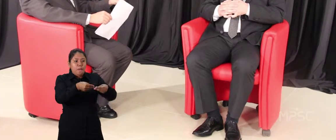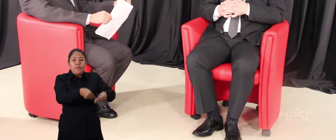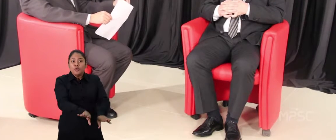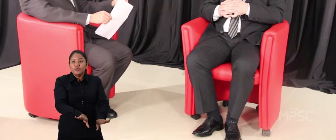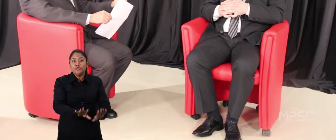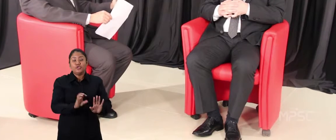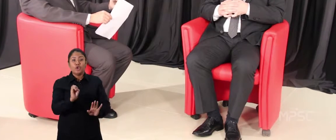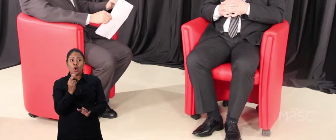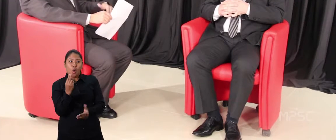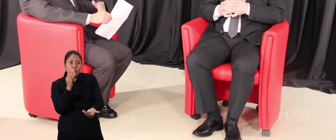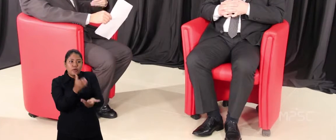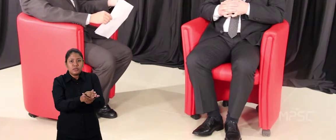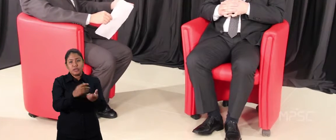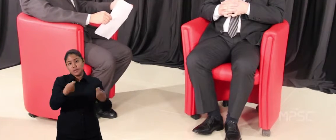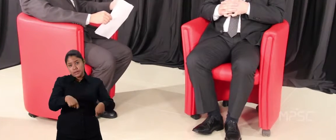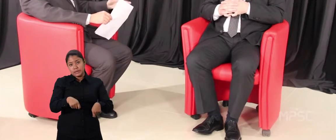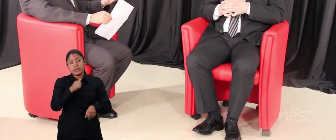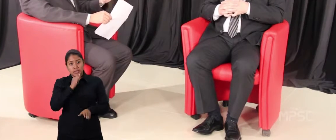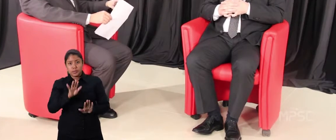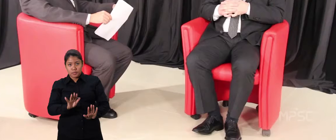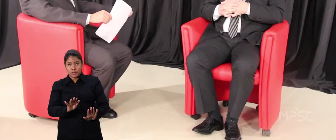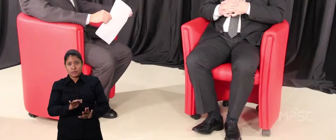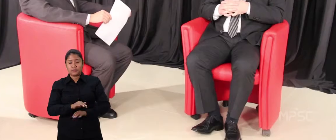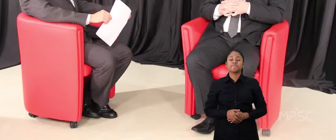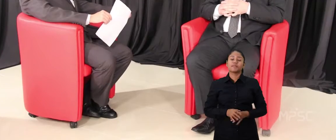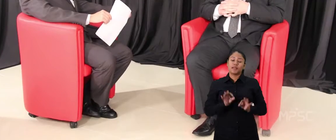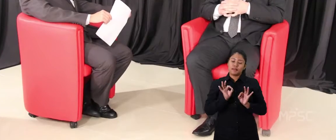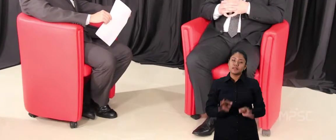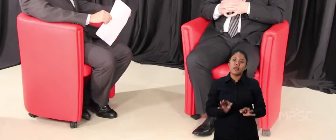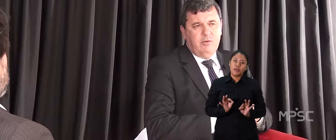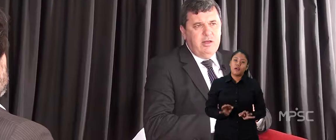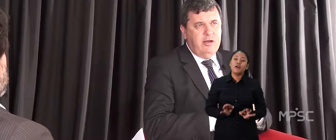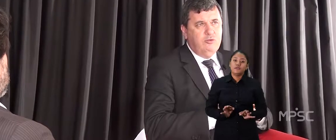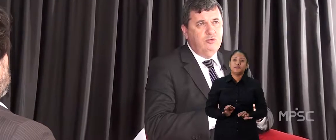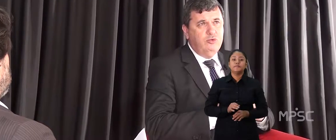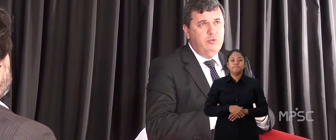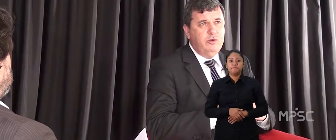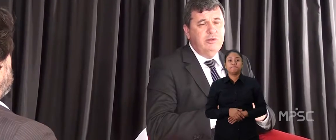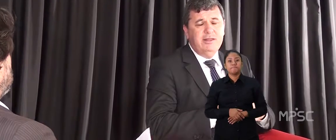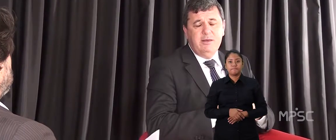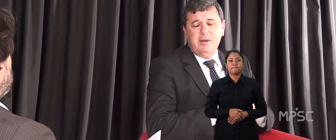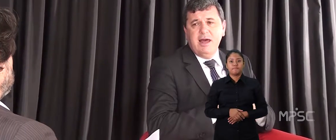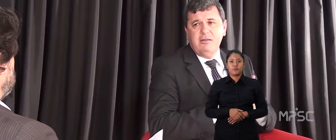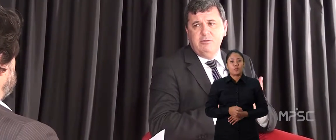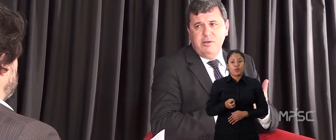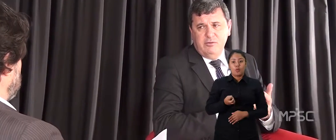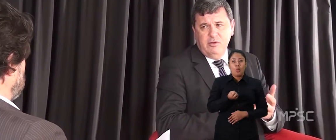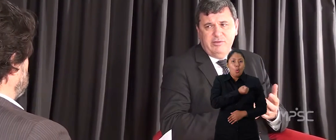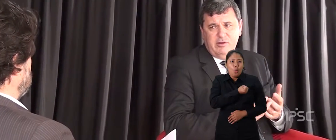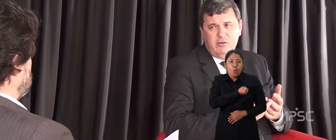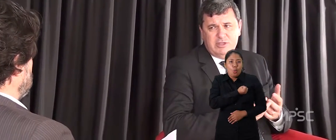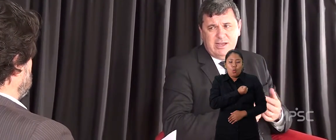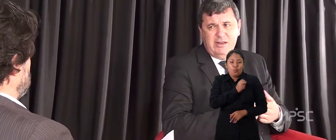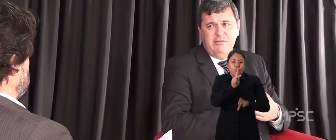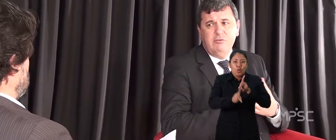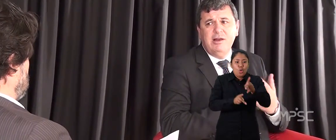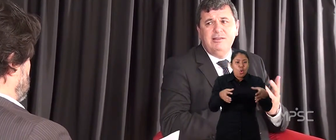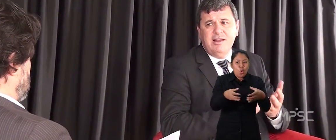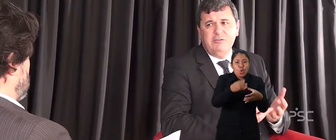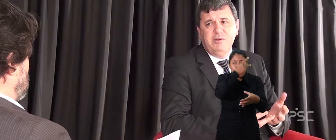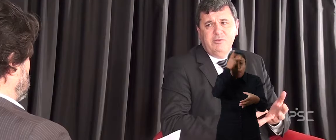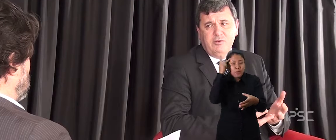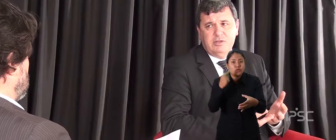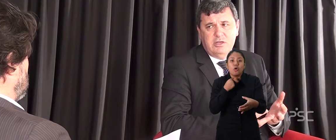quem é prejudicado ou tem que ser indenizado. É nesses casos? Exatamente. É um número indeterminado de pessoas. Você não consegue